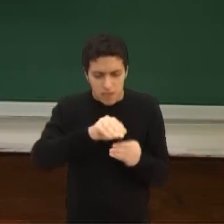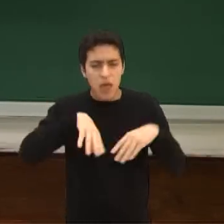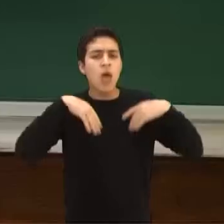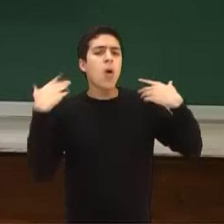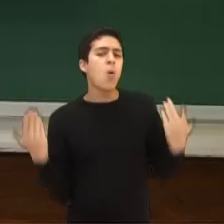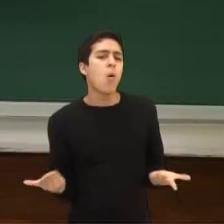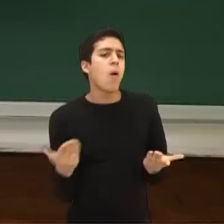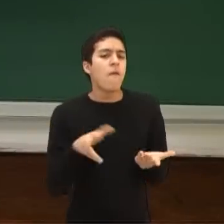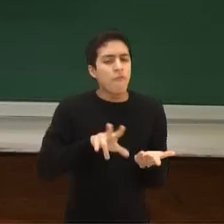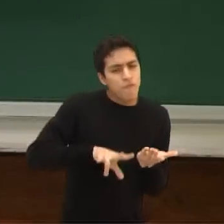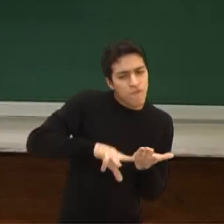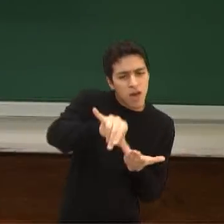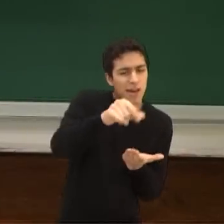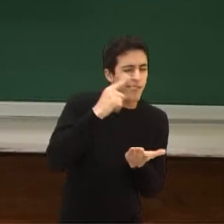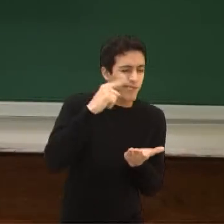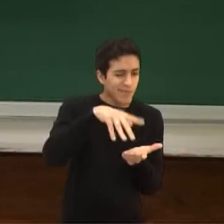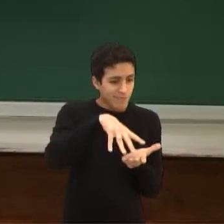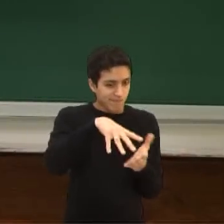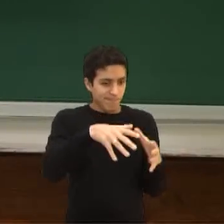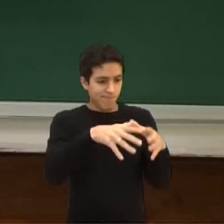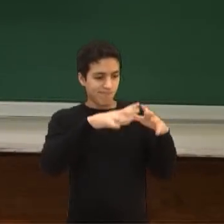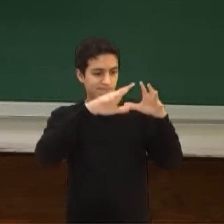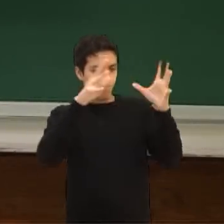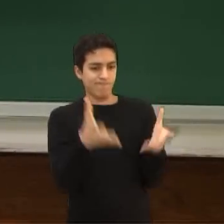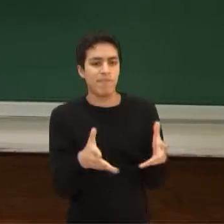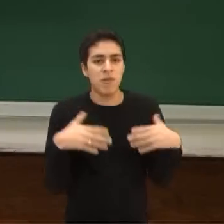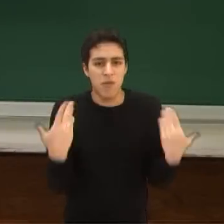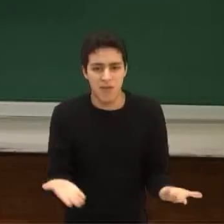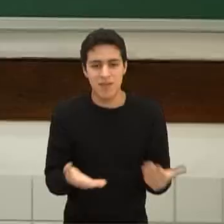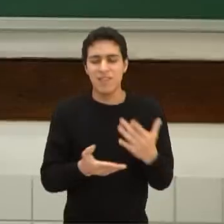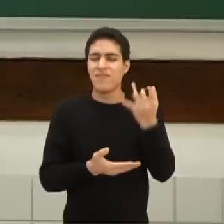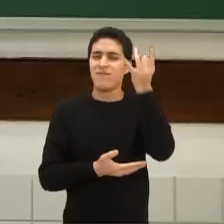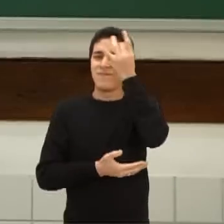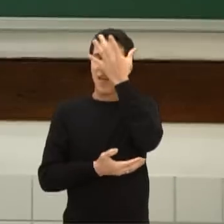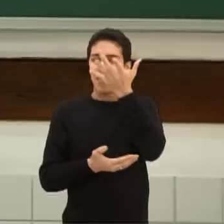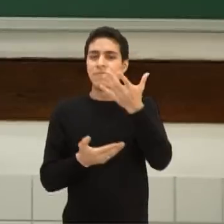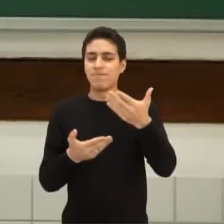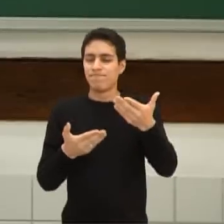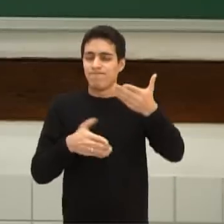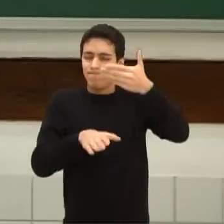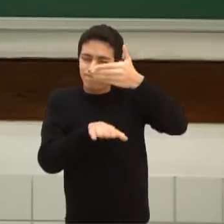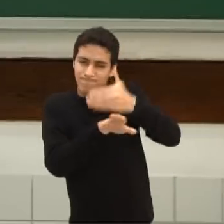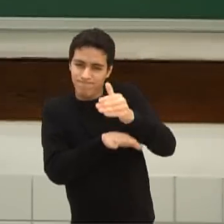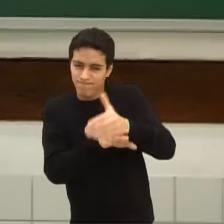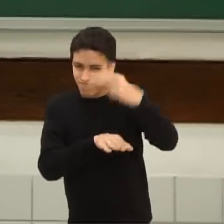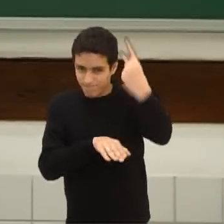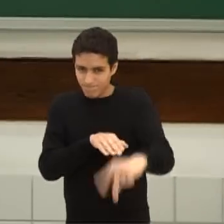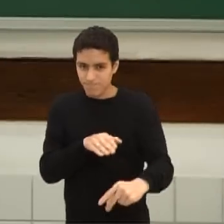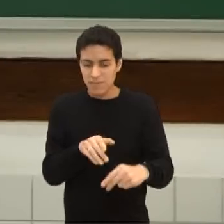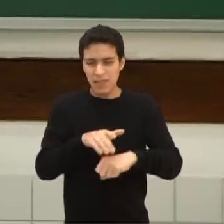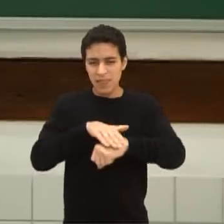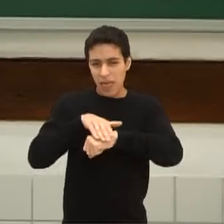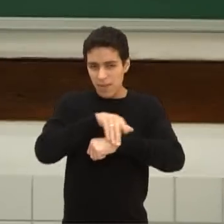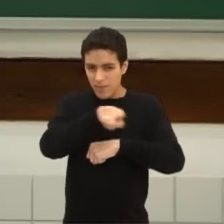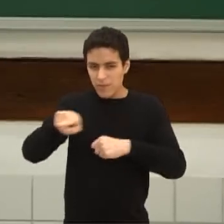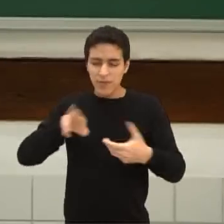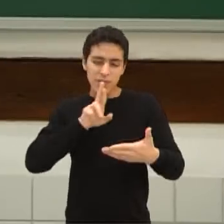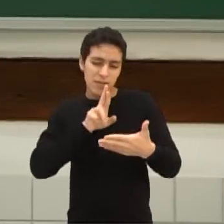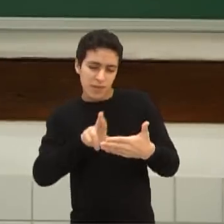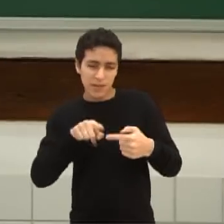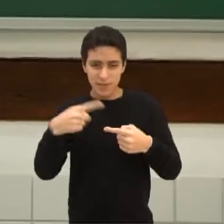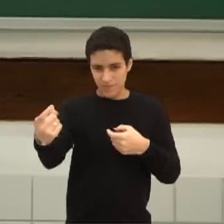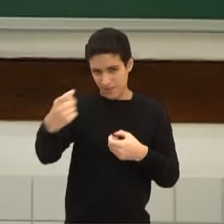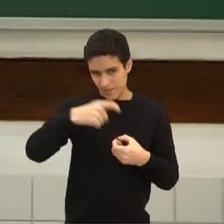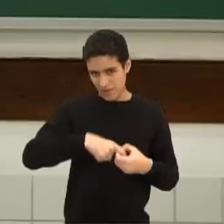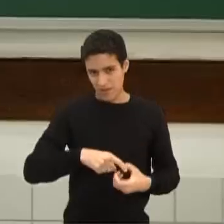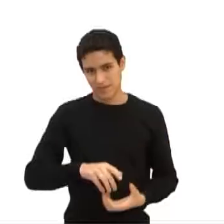ter? Essa é fácil de novo, hein? Então, vamos lá treinar? Um tempinho para vocês responderem e